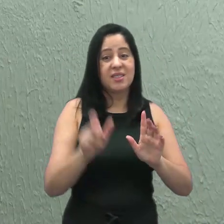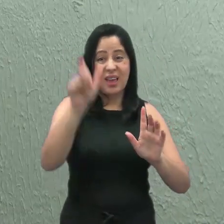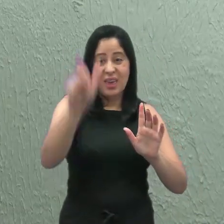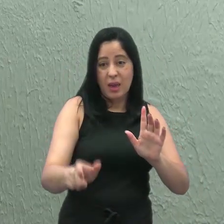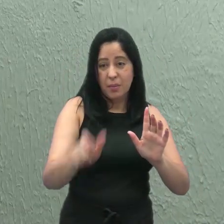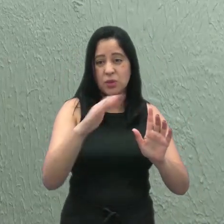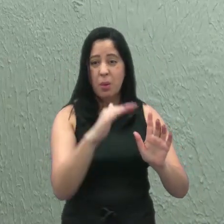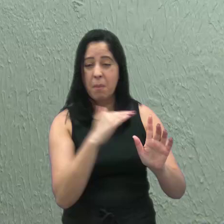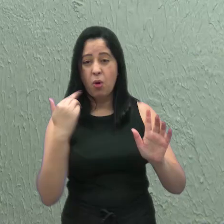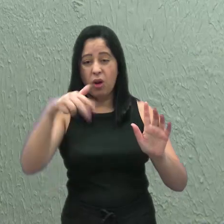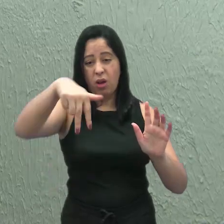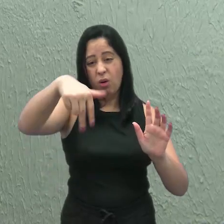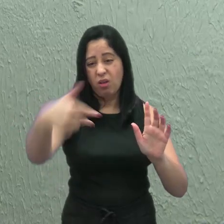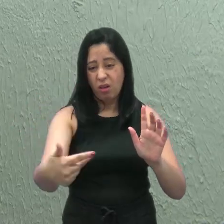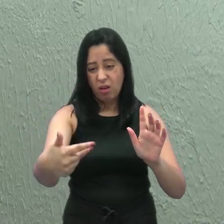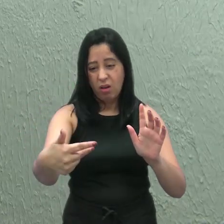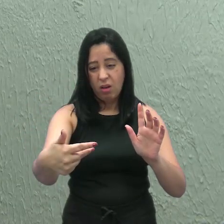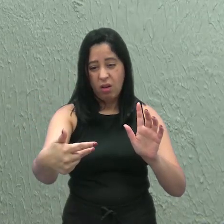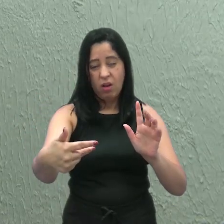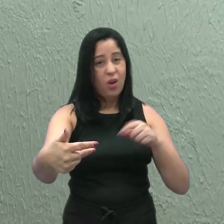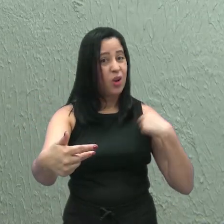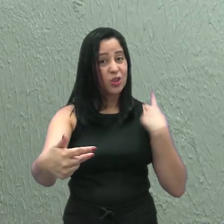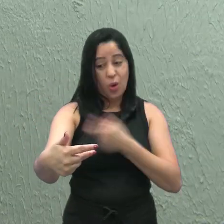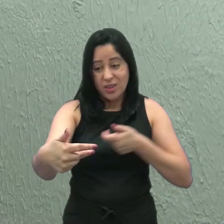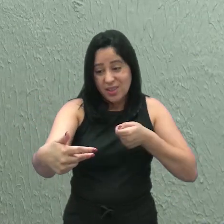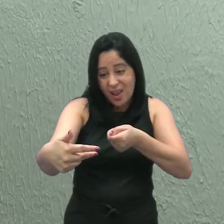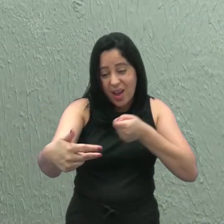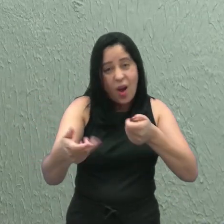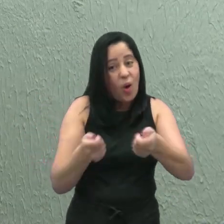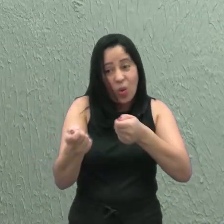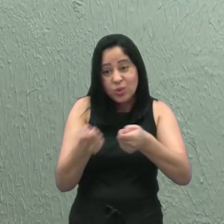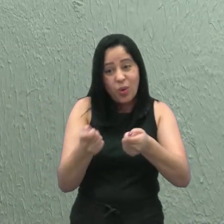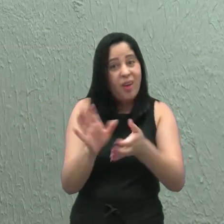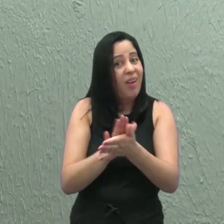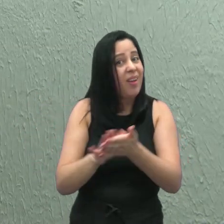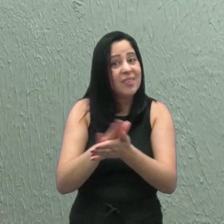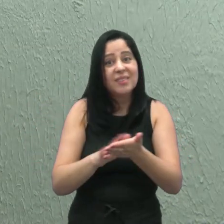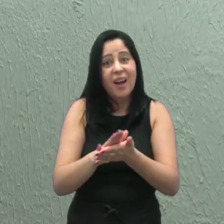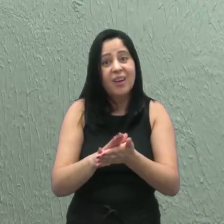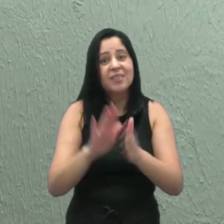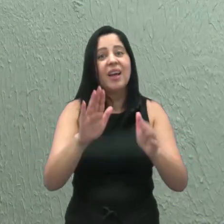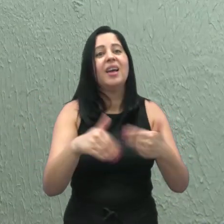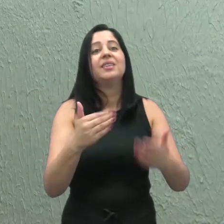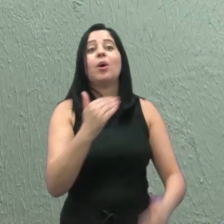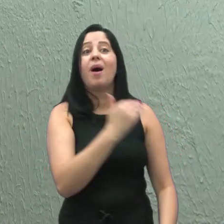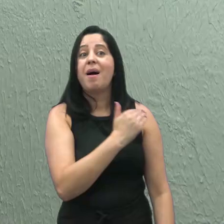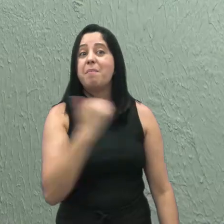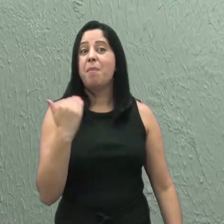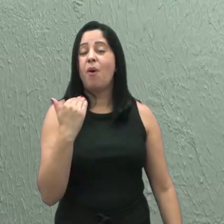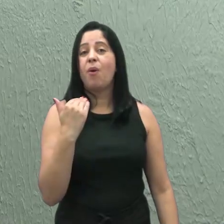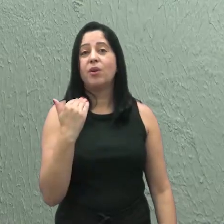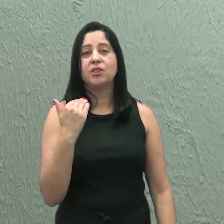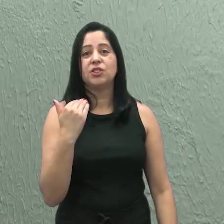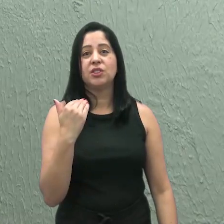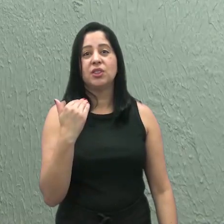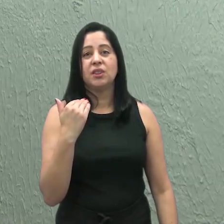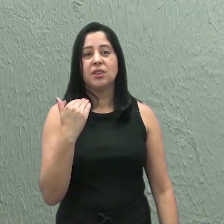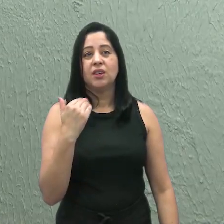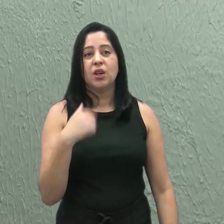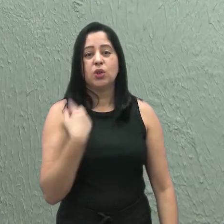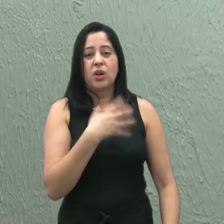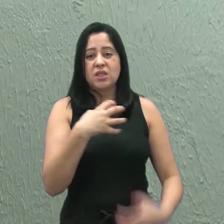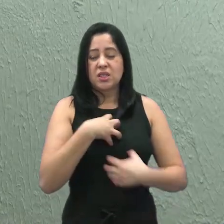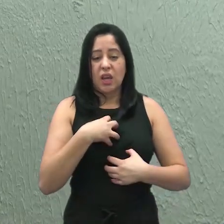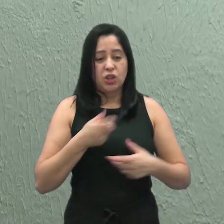Só que quando vem a morte, que controle a gente tem? Nenhum. Então a morte ela vem também para trazer para a gente que a gente não